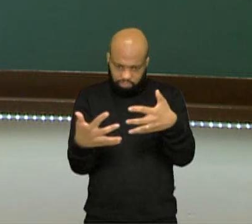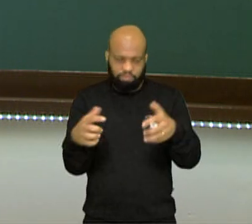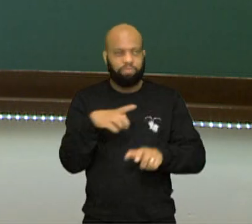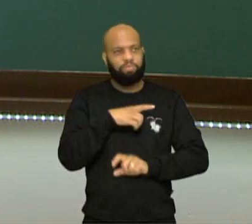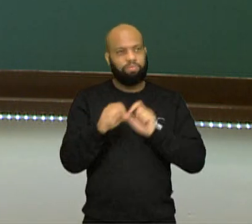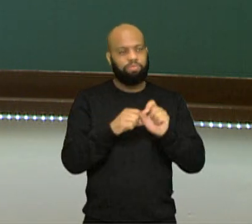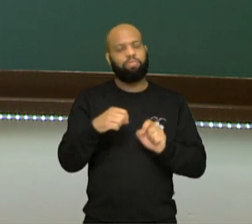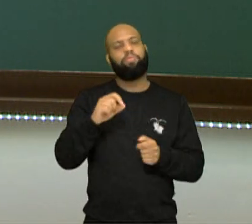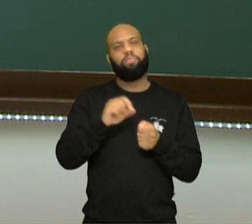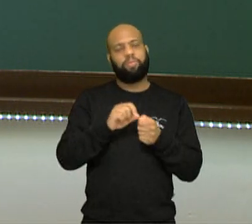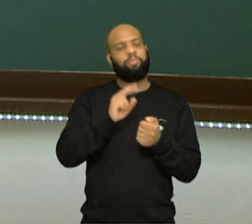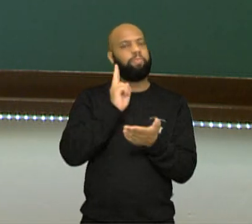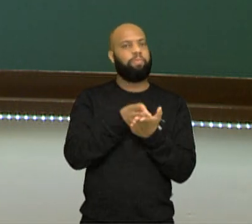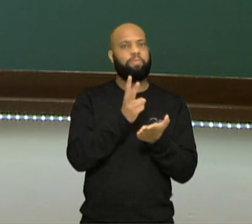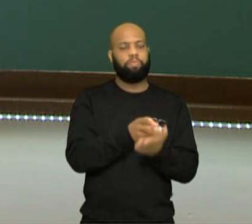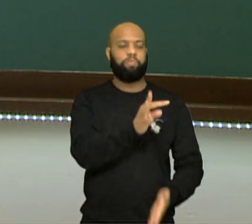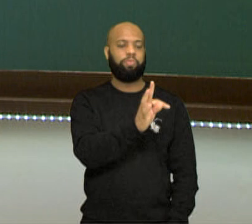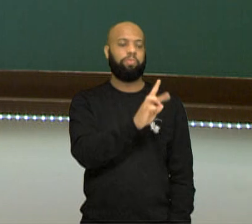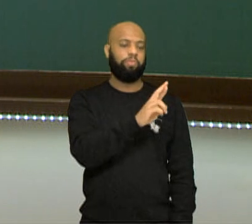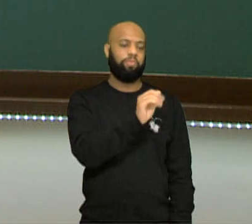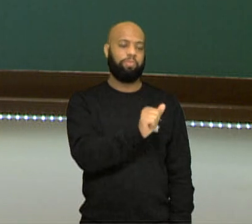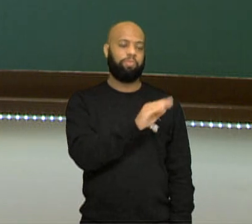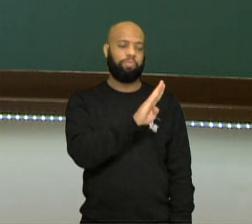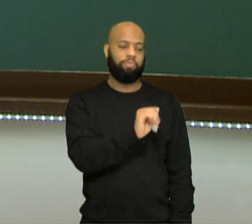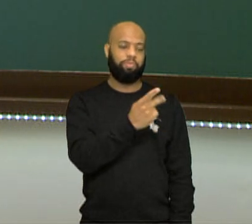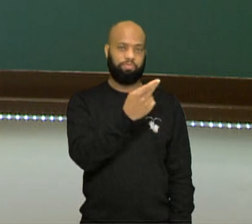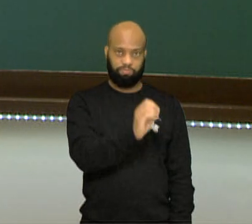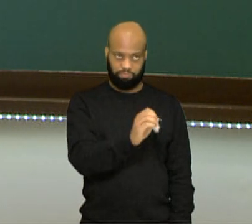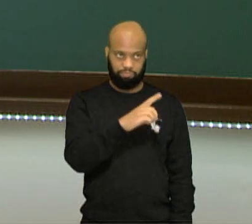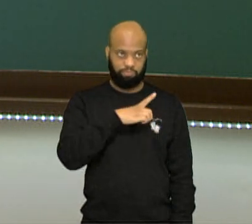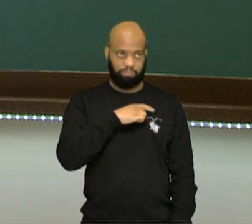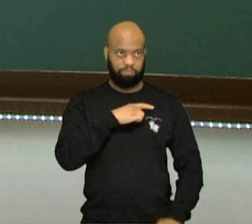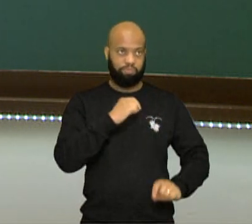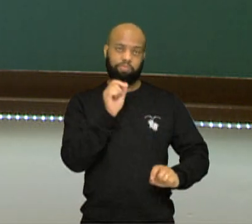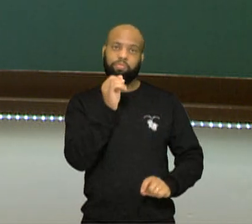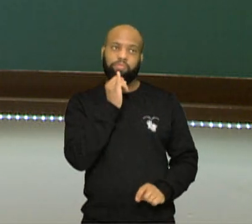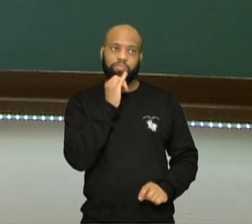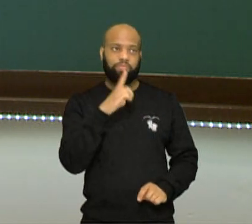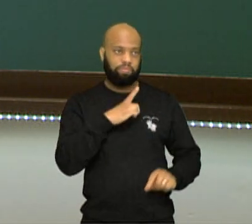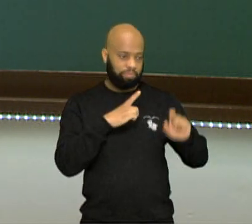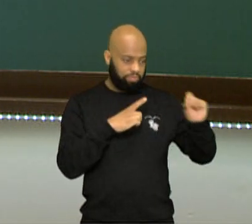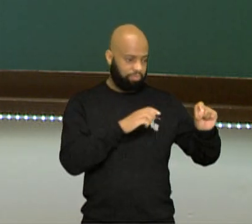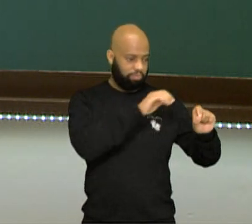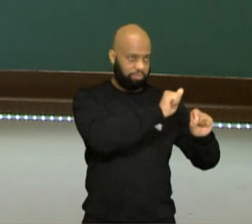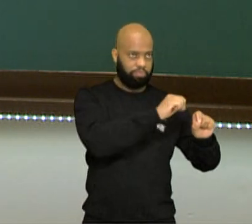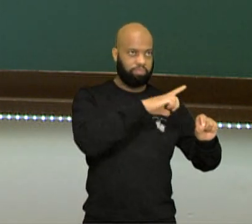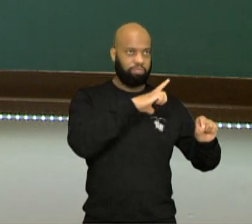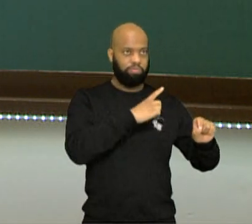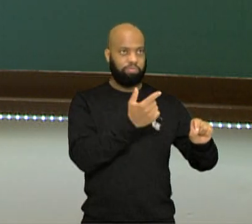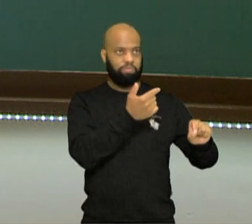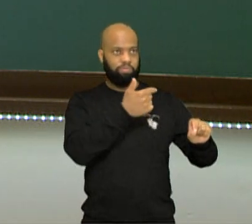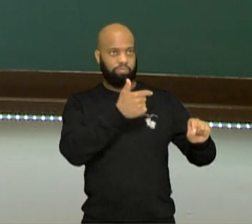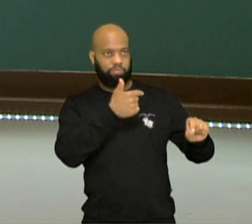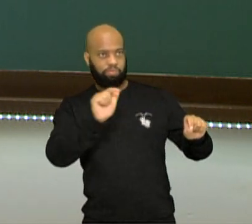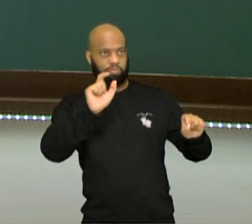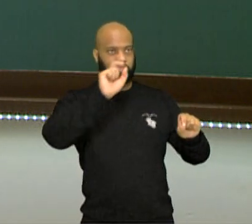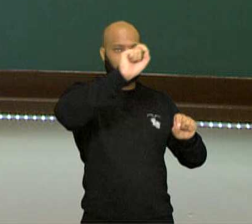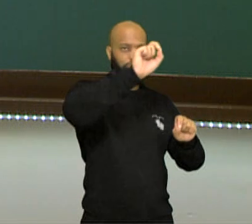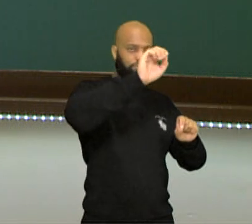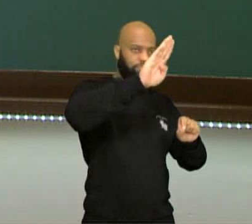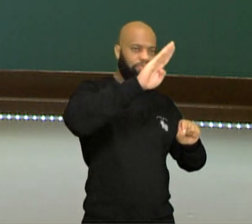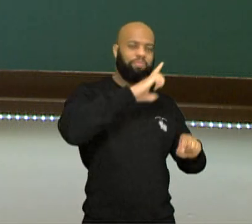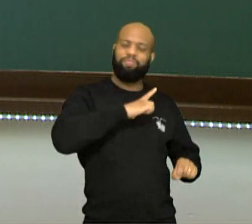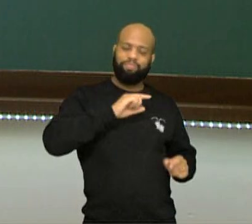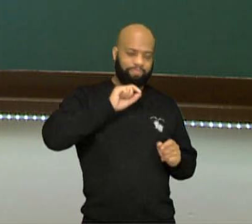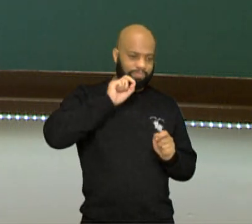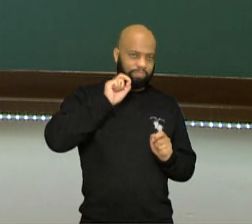B até a carga Q, seja do ponto A até a carga Q. Quer dizer que todos os pontos nessa superfície aqui apresentam